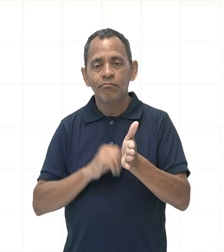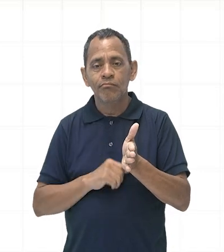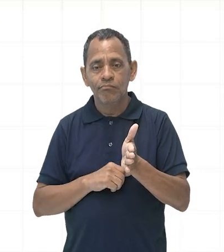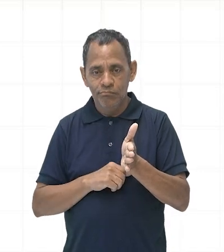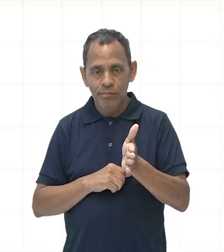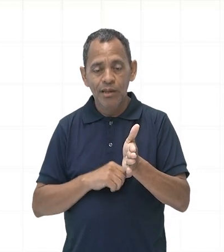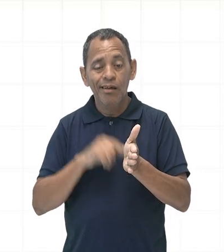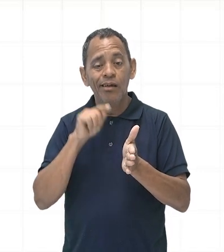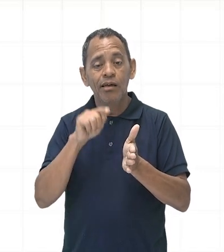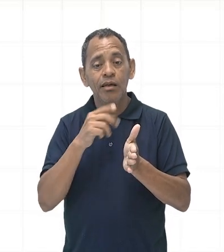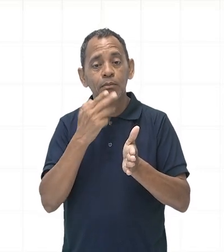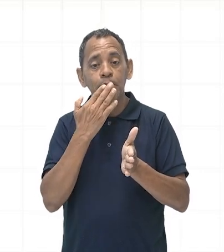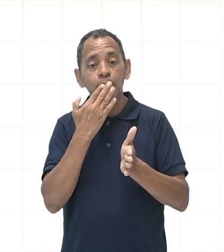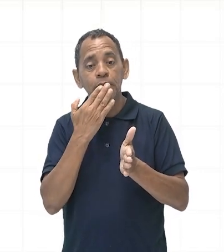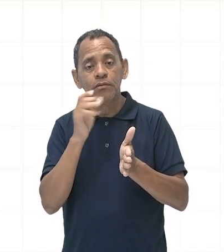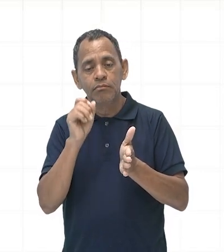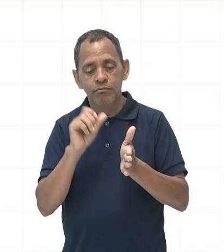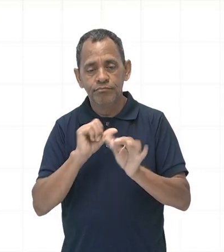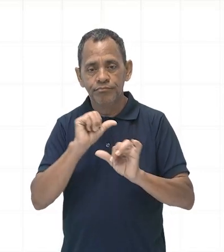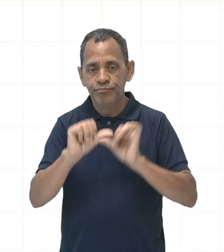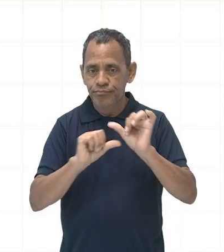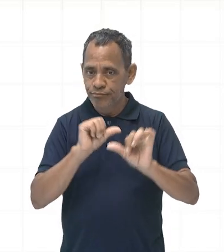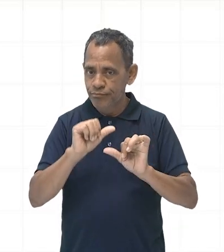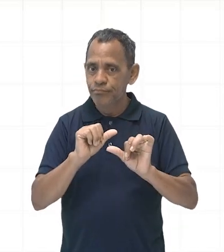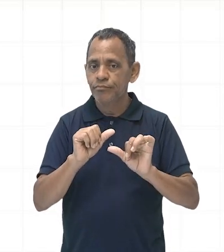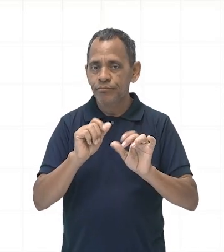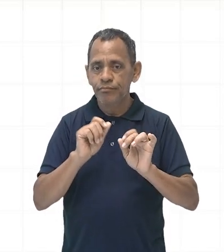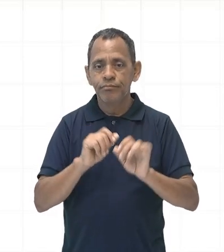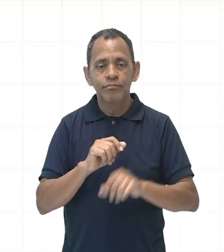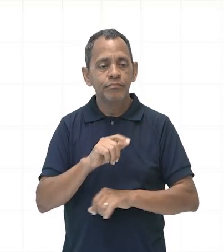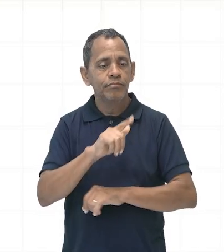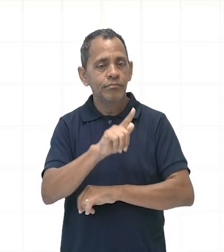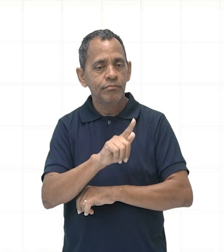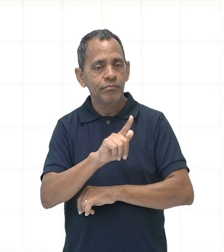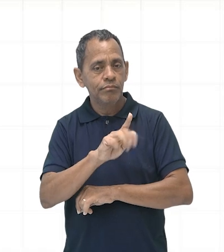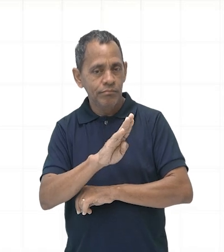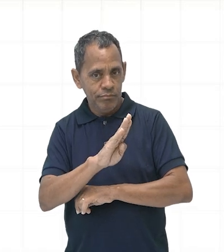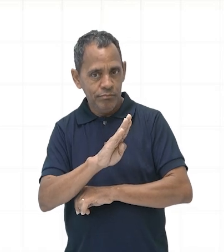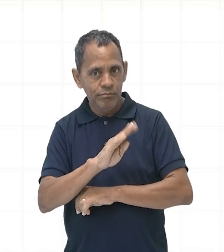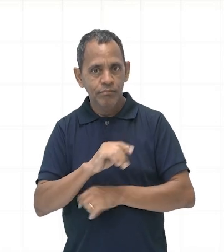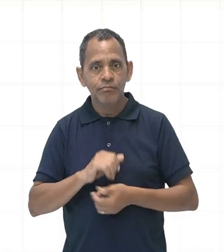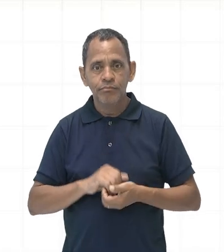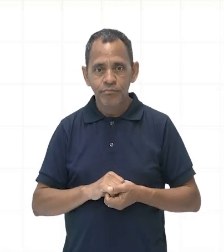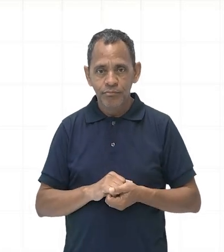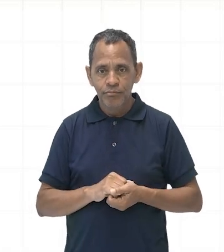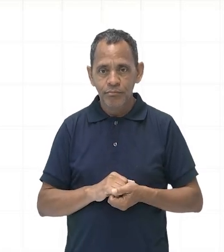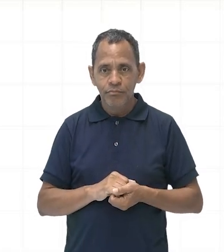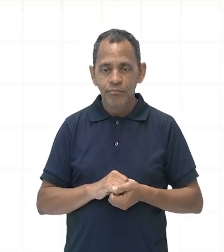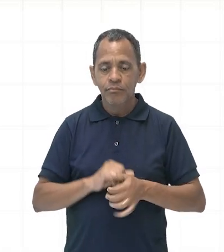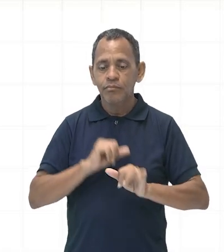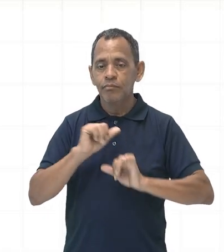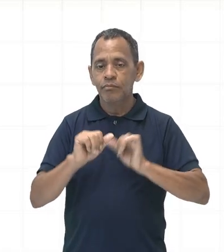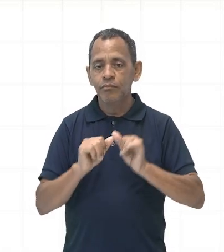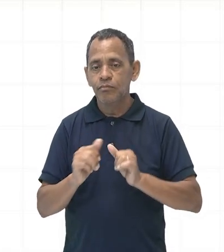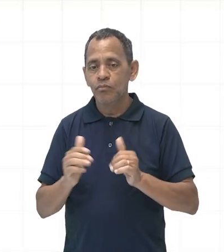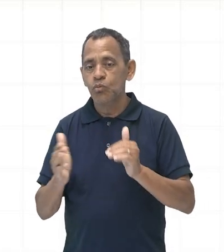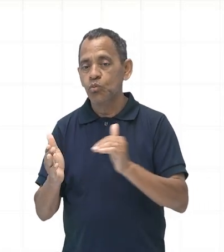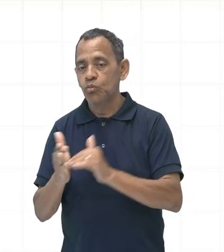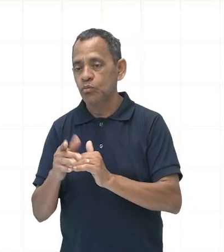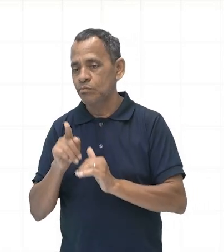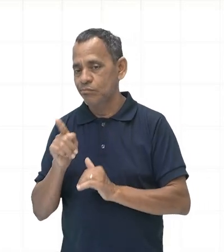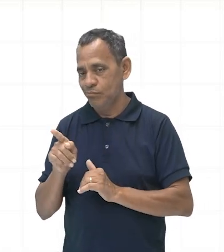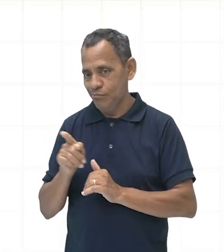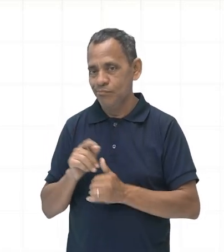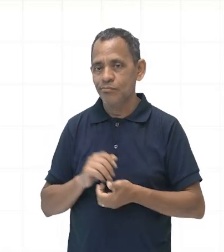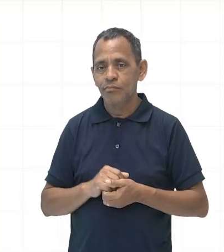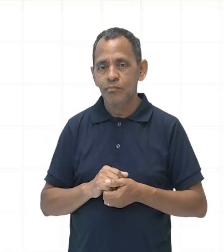só, ele quer transformar aqui de gigabyte, então ele quer sair daqui, ó, e ele quer chegar aqui em bytes.